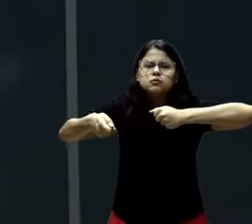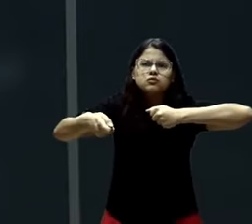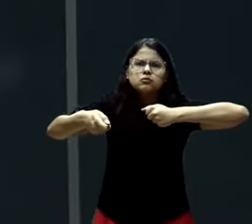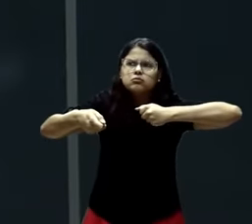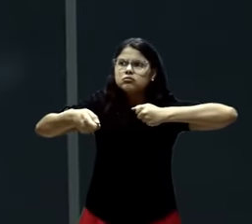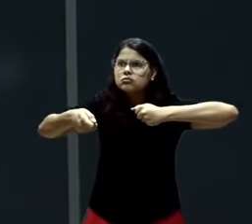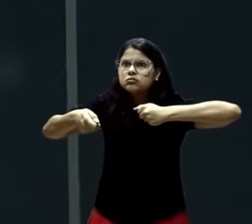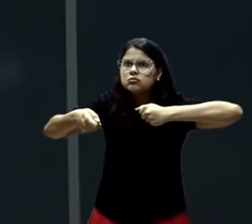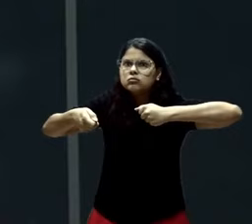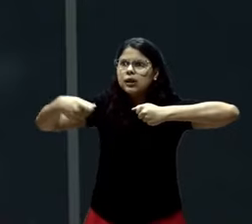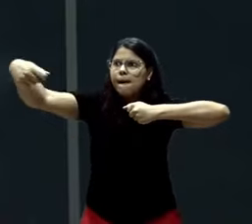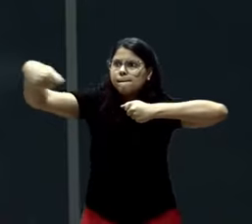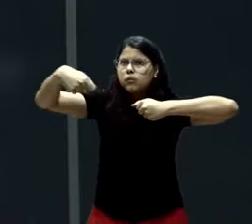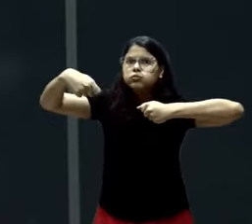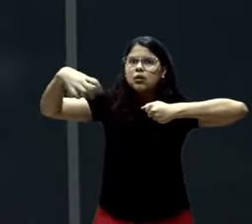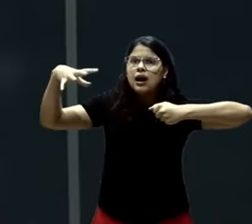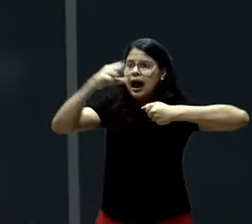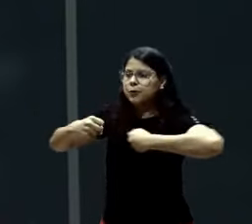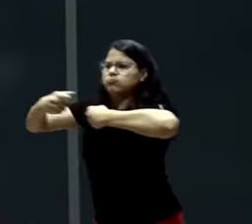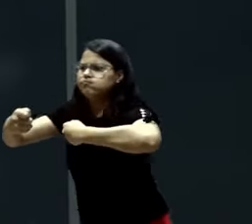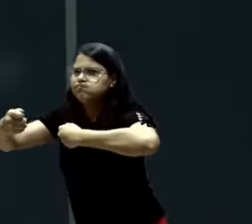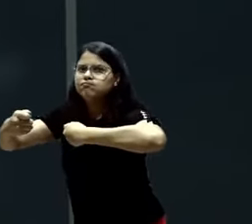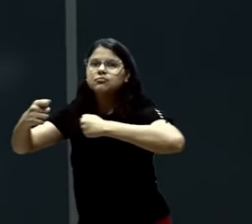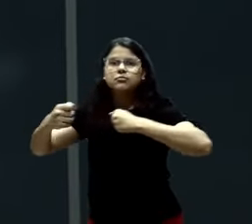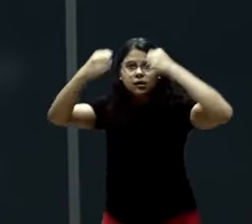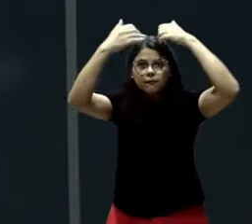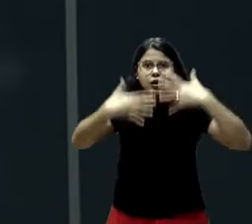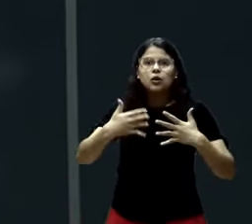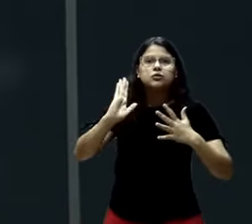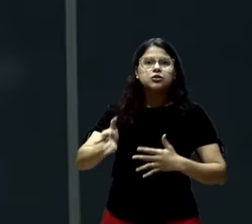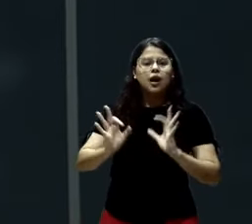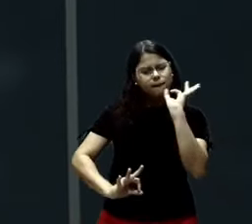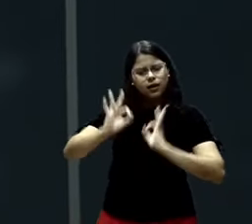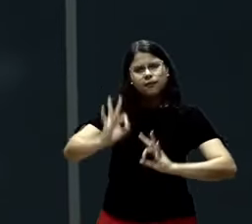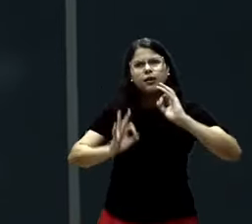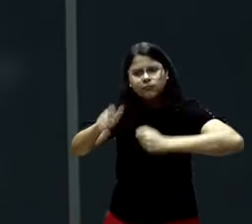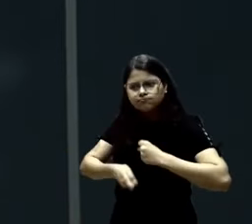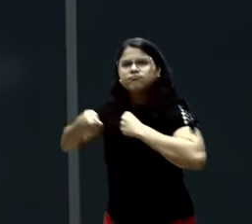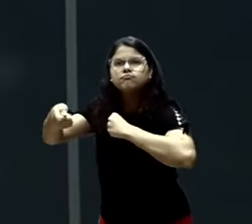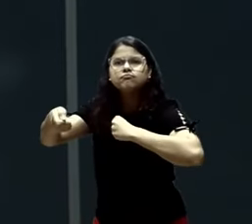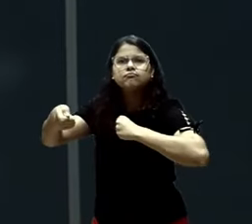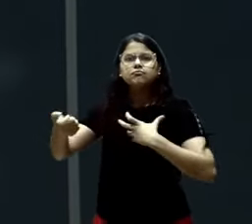Qualquer sinal de qualquer coisinha diferente, você está pronto para se defender, para atacar.